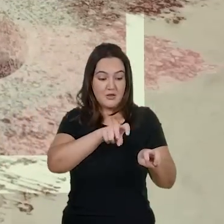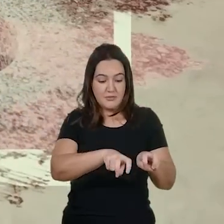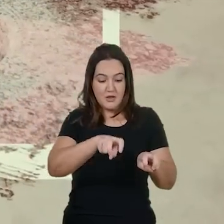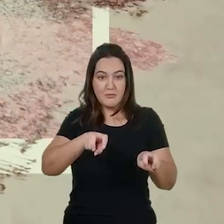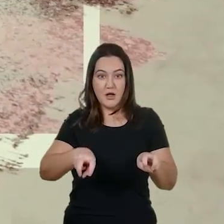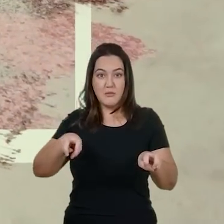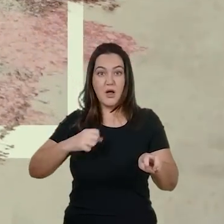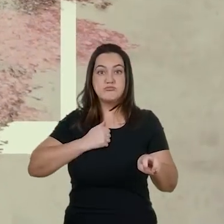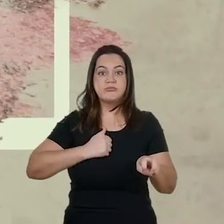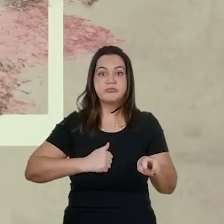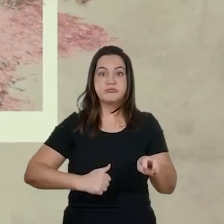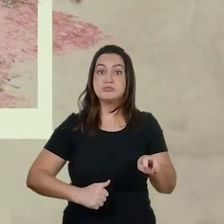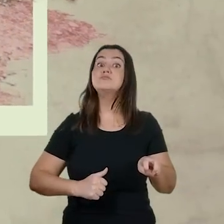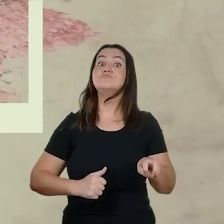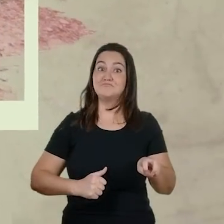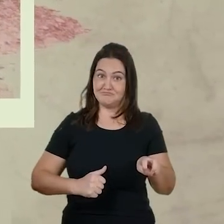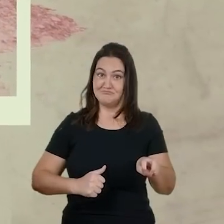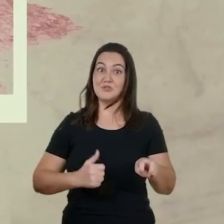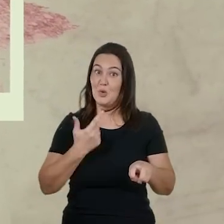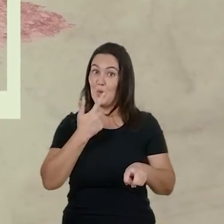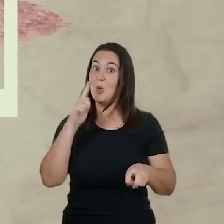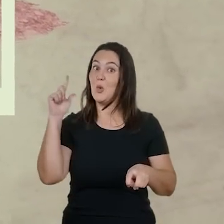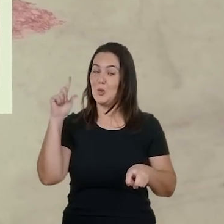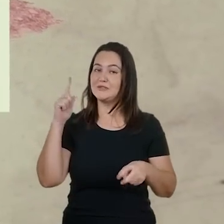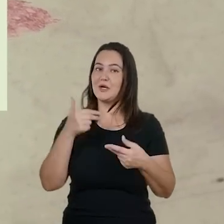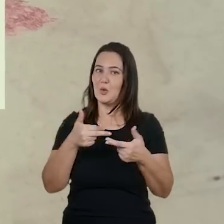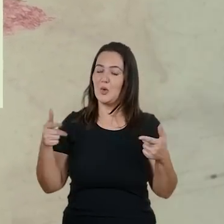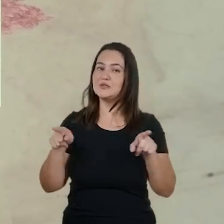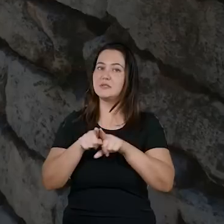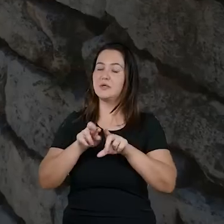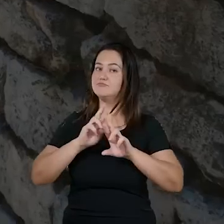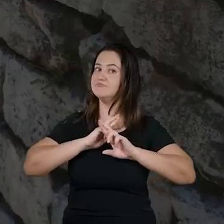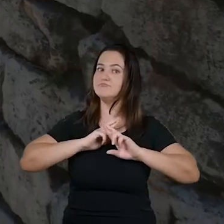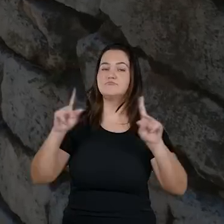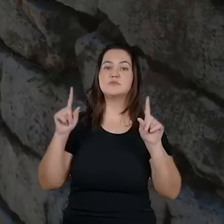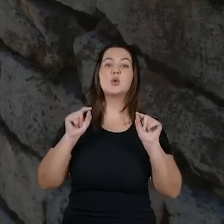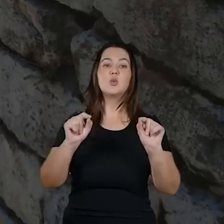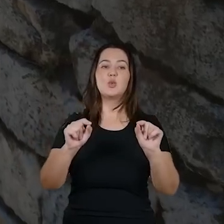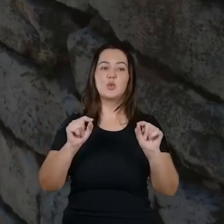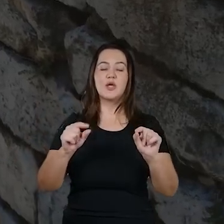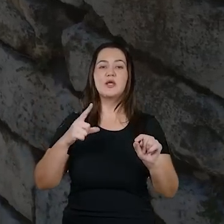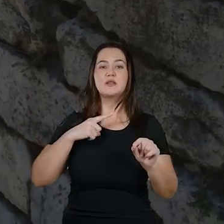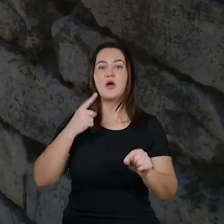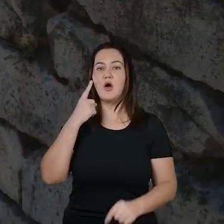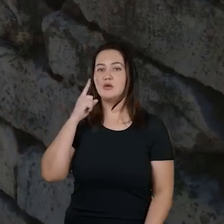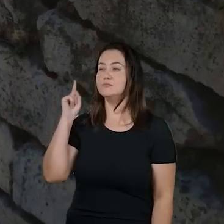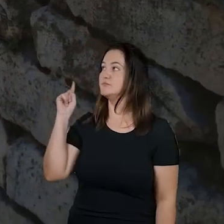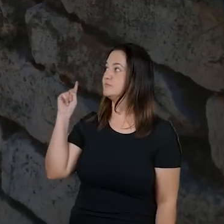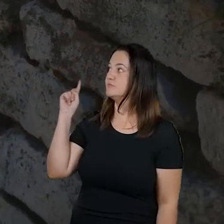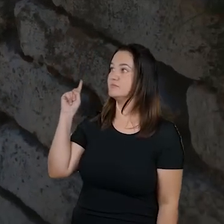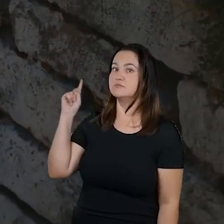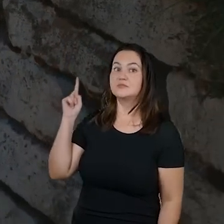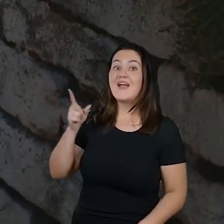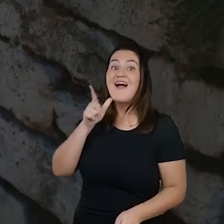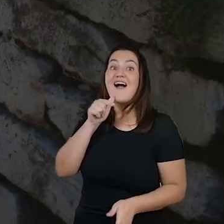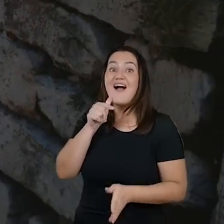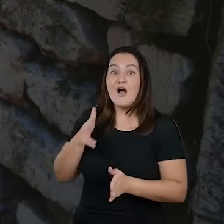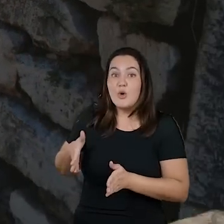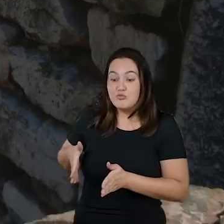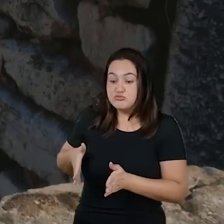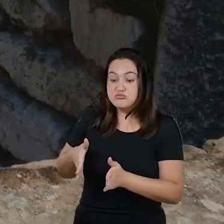a nossa cultura ocidental. A segunda coisa que eles tinham era essa canaleta de água